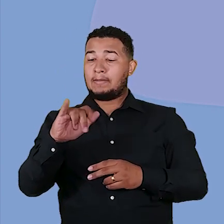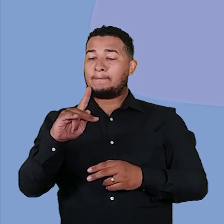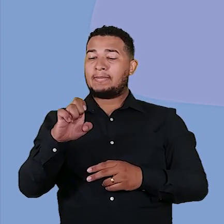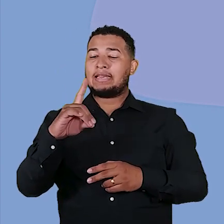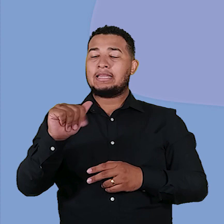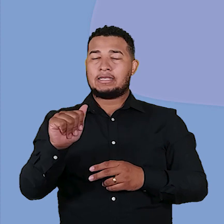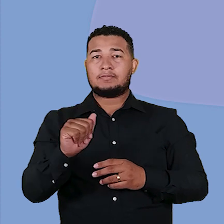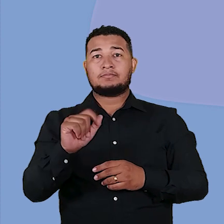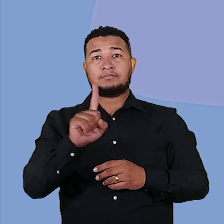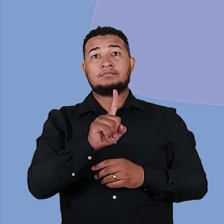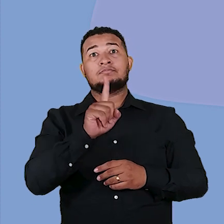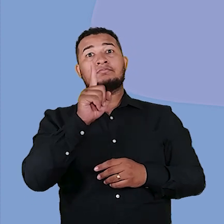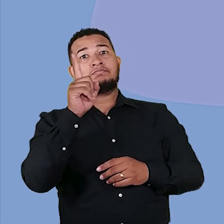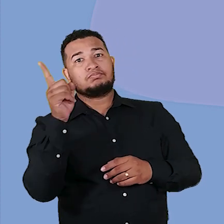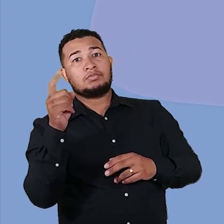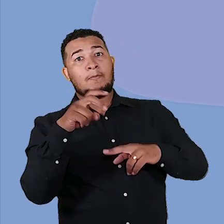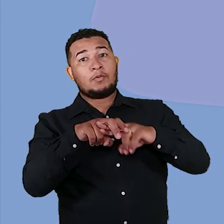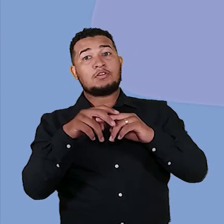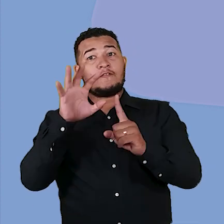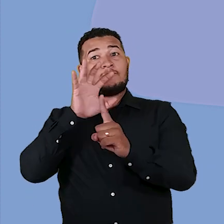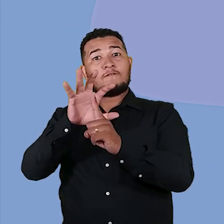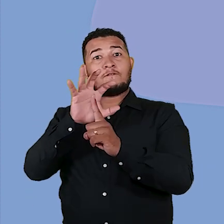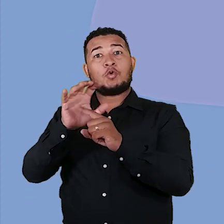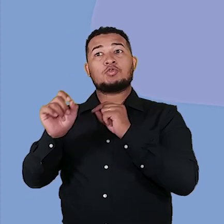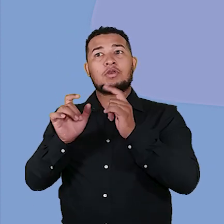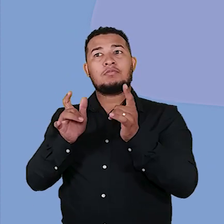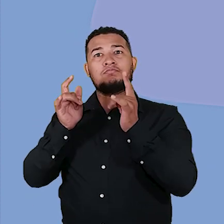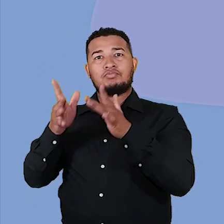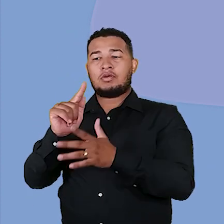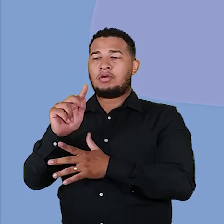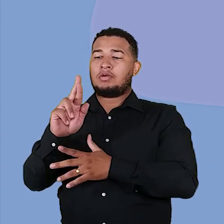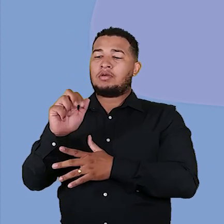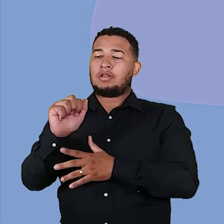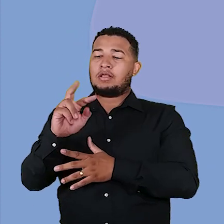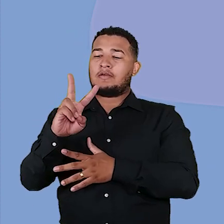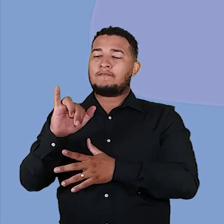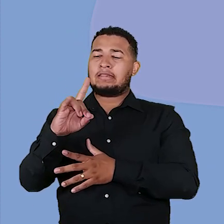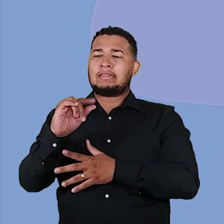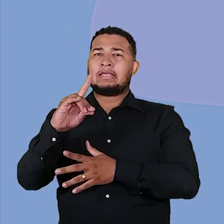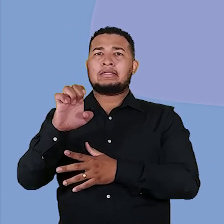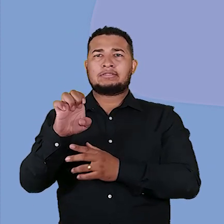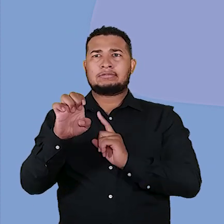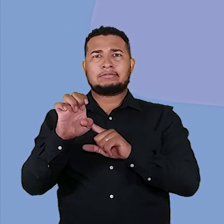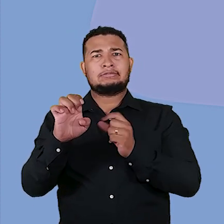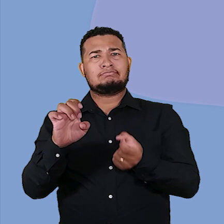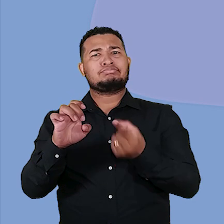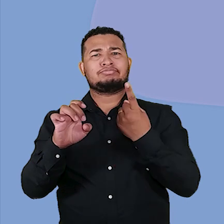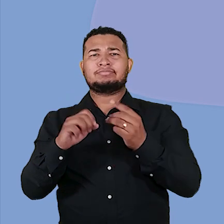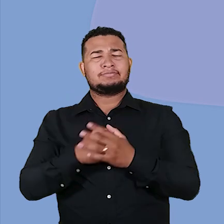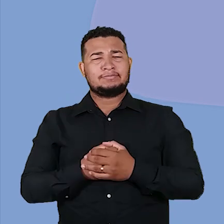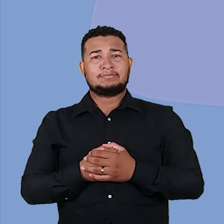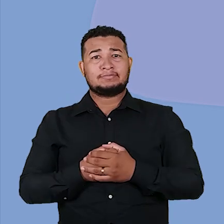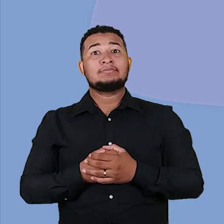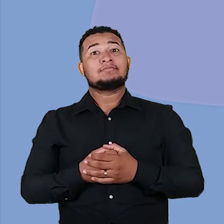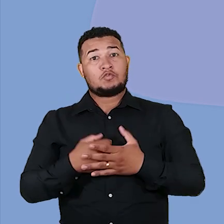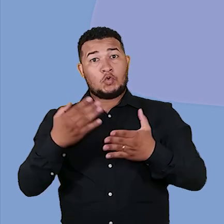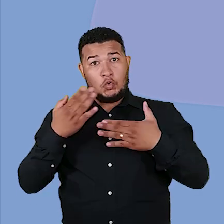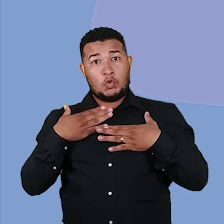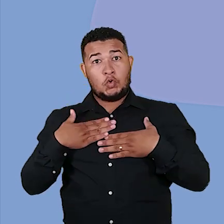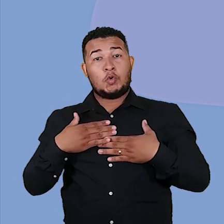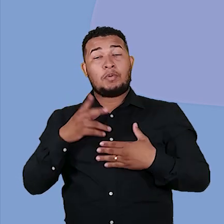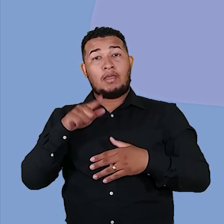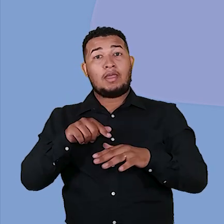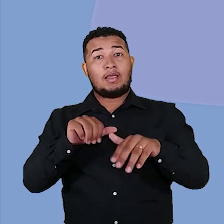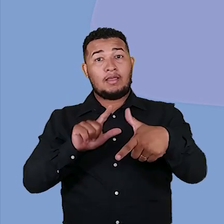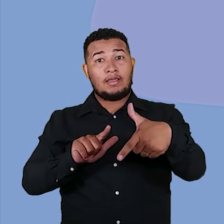denominada força centrípeta de a força gravitacional é responsável por nos empurrar para fora da trajetória no deus do céu nada a ver